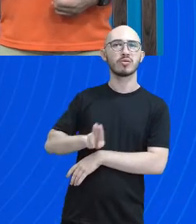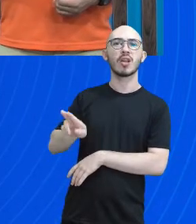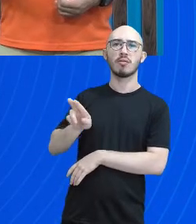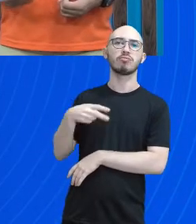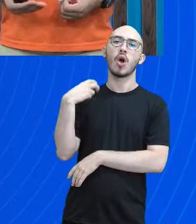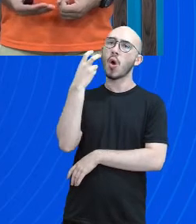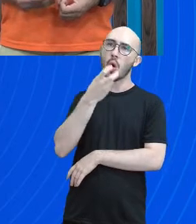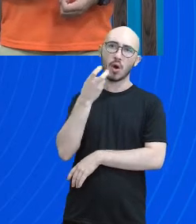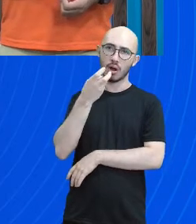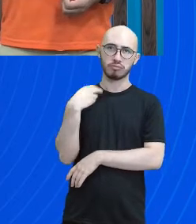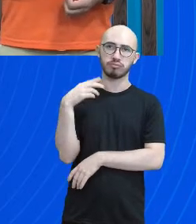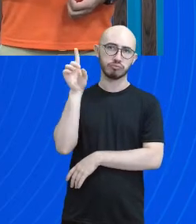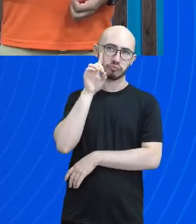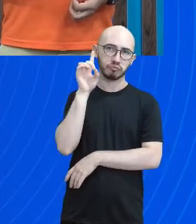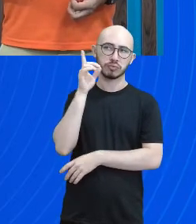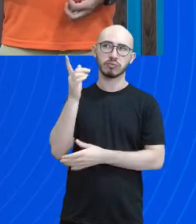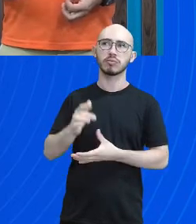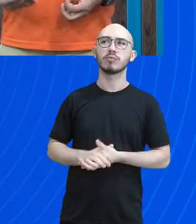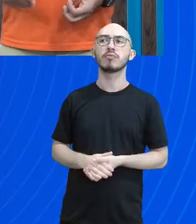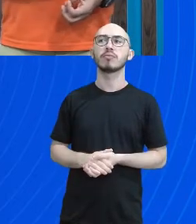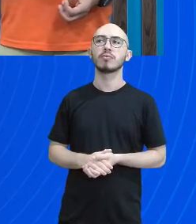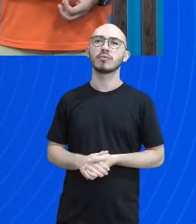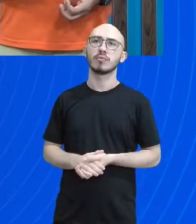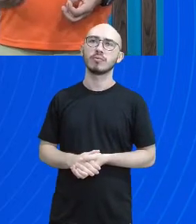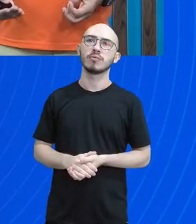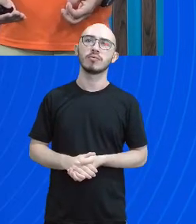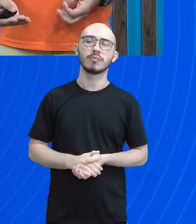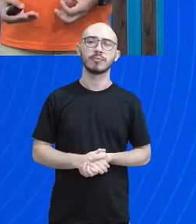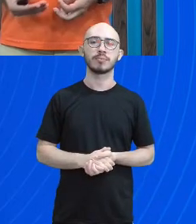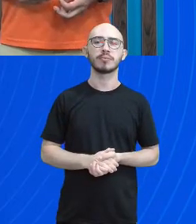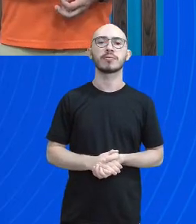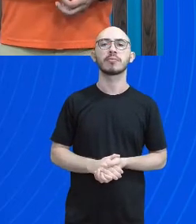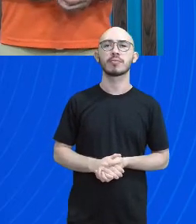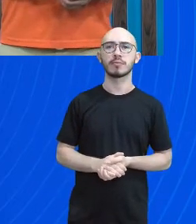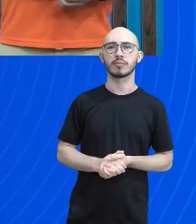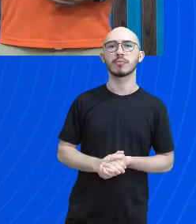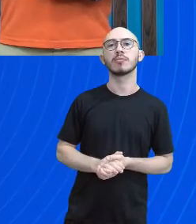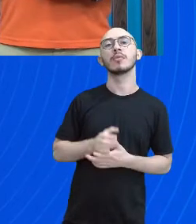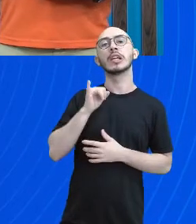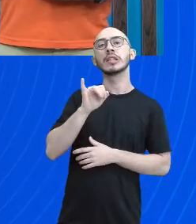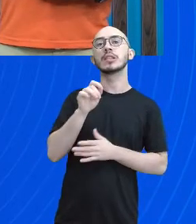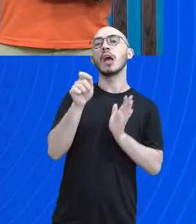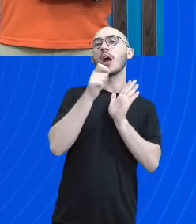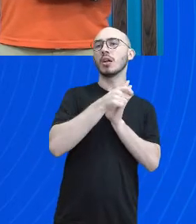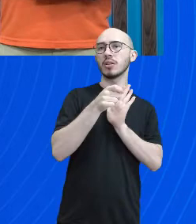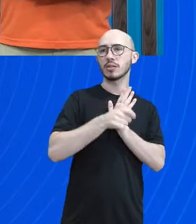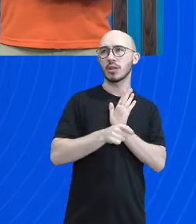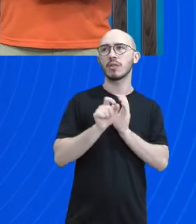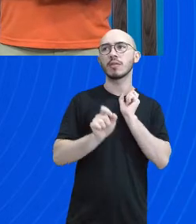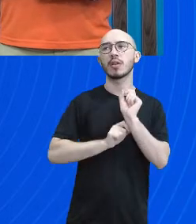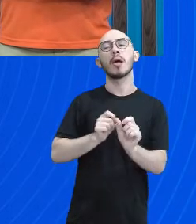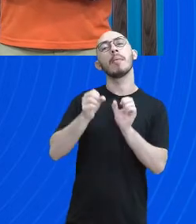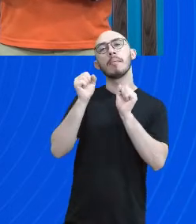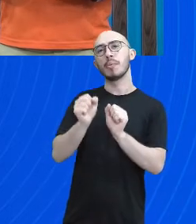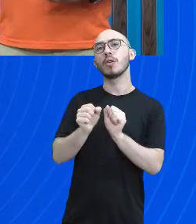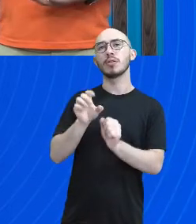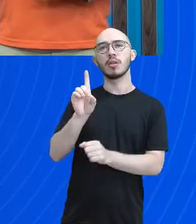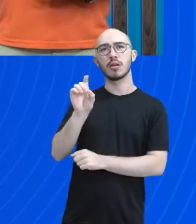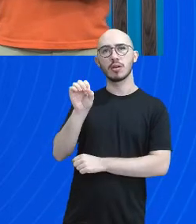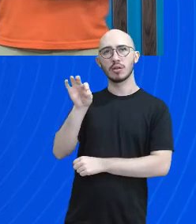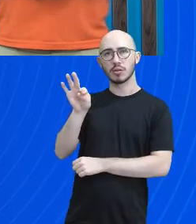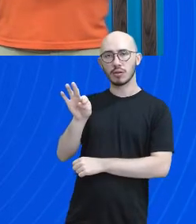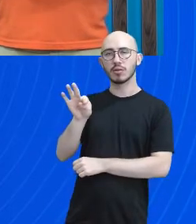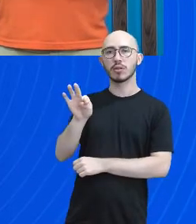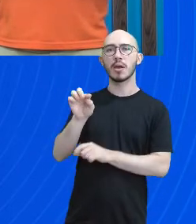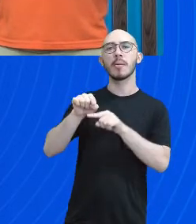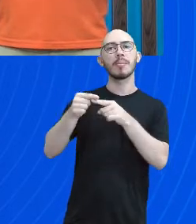expressar. Você falar, você fala mais don't do que do not. Quando você escreve, você pode escrever o don't, mas é mais